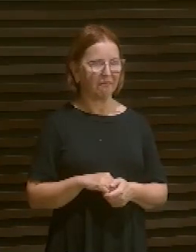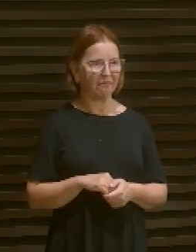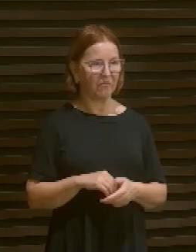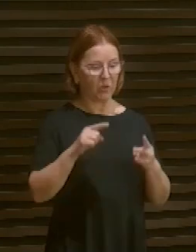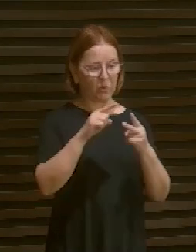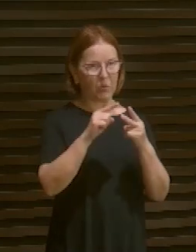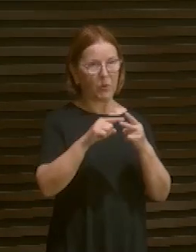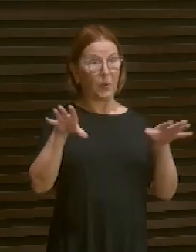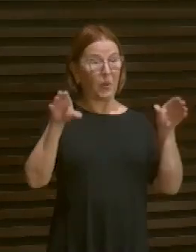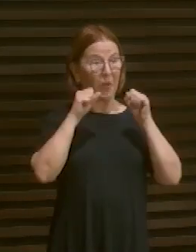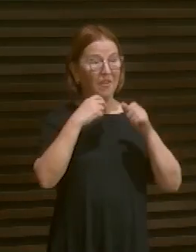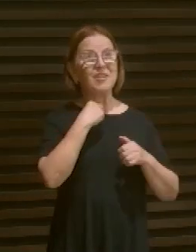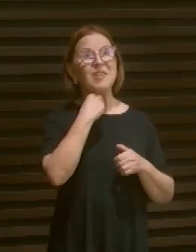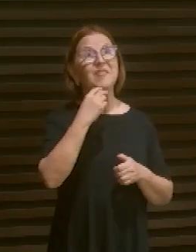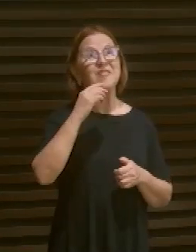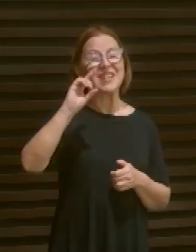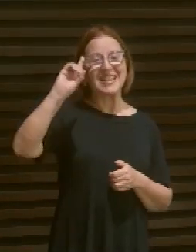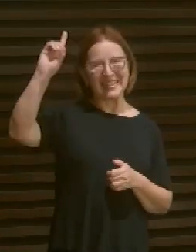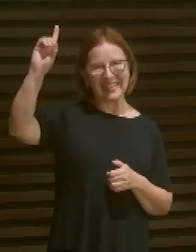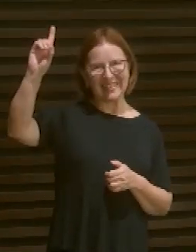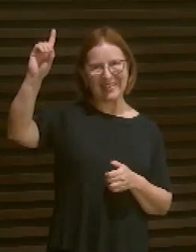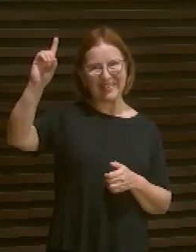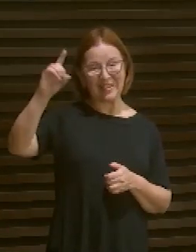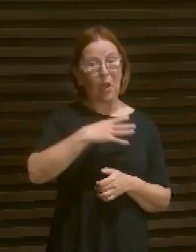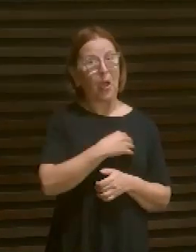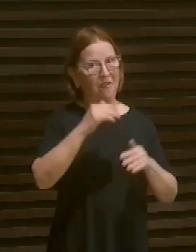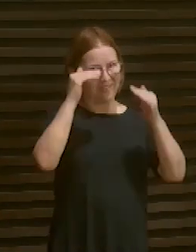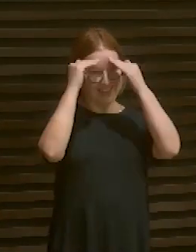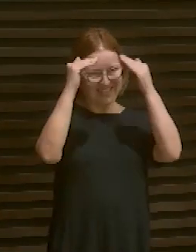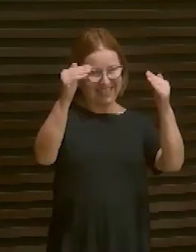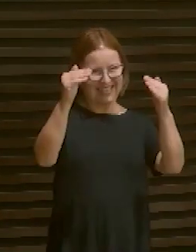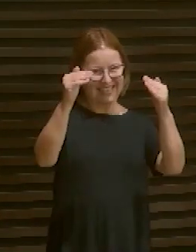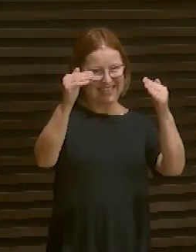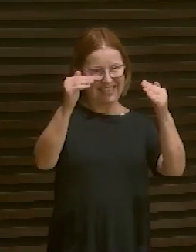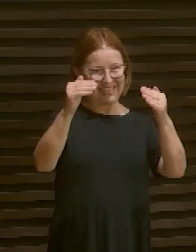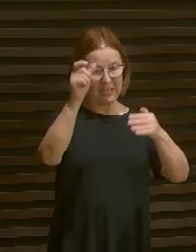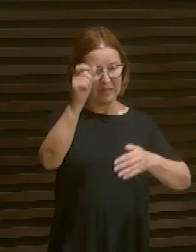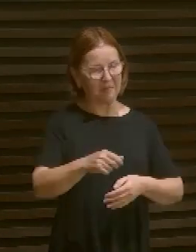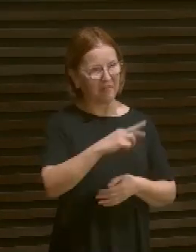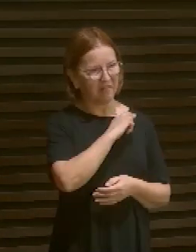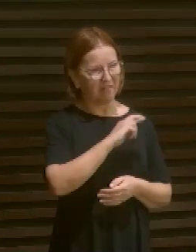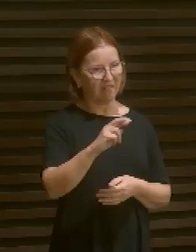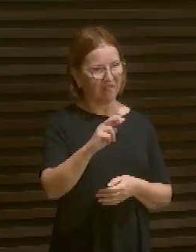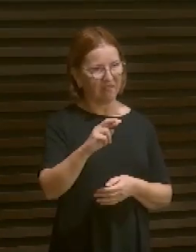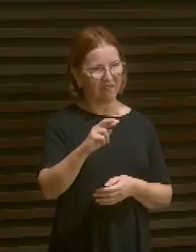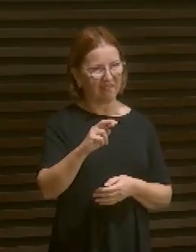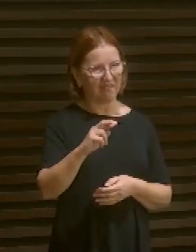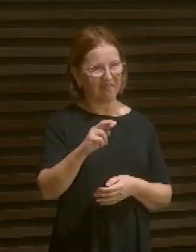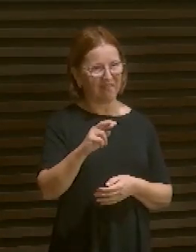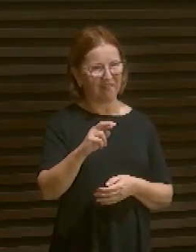Ambos ouvem a voz de Deus, enquanto o filho obedece. O religioso